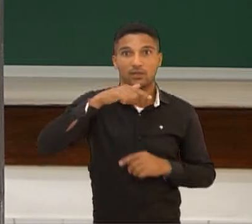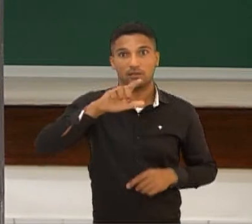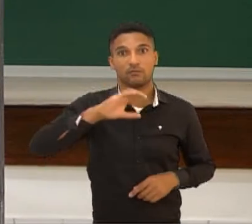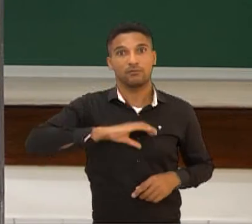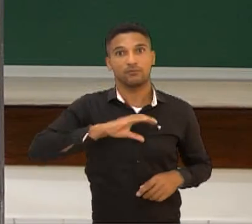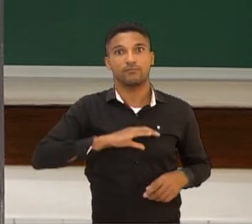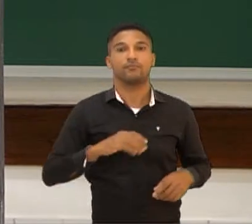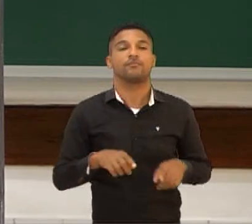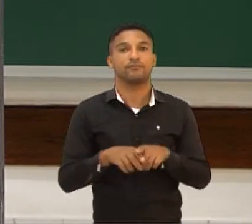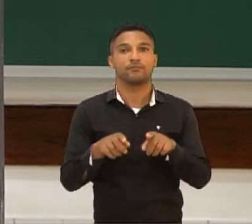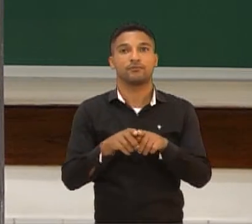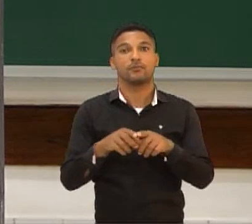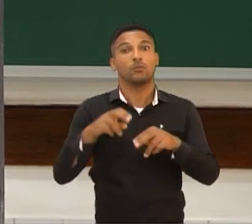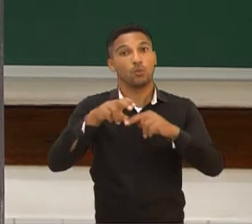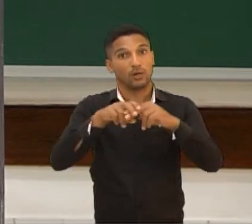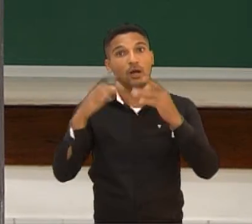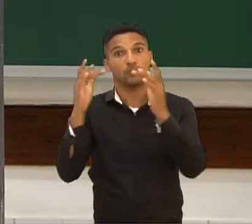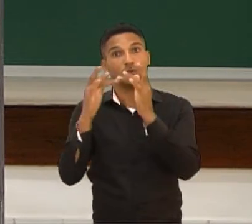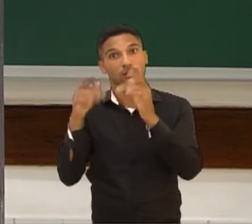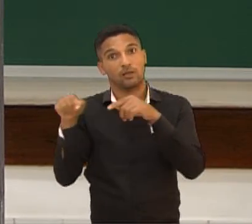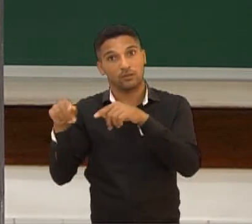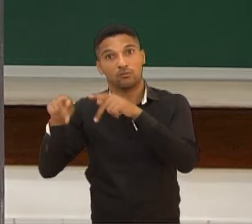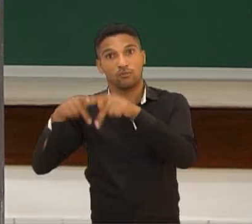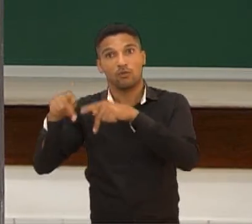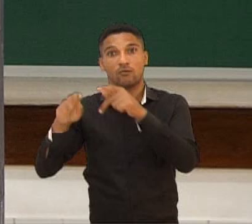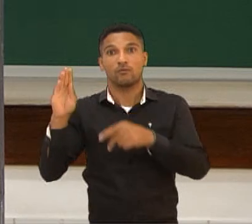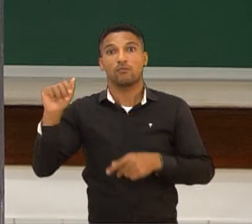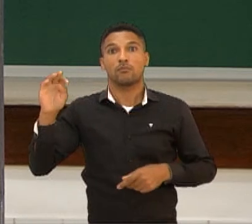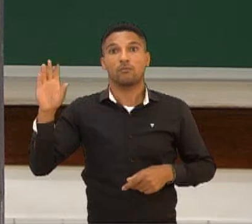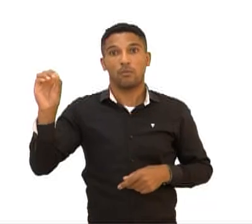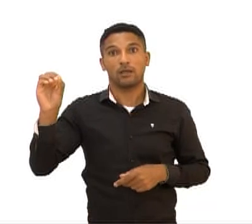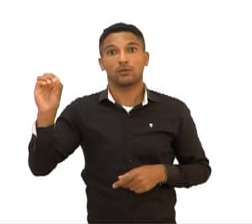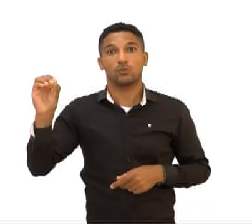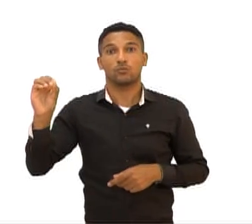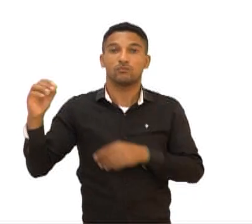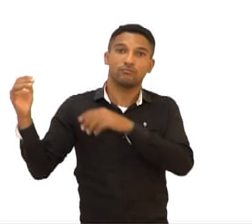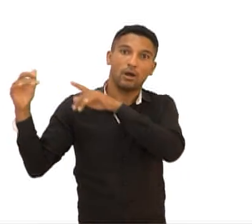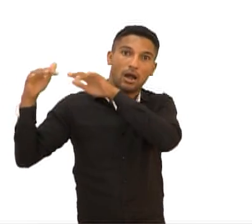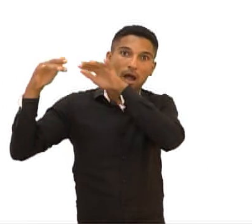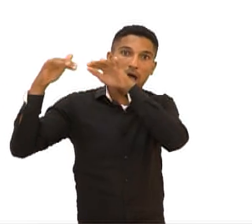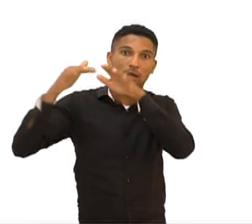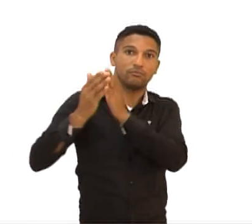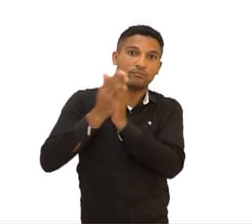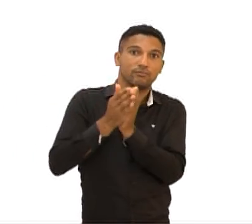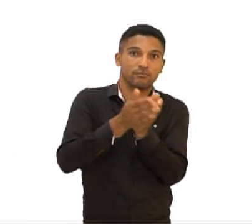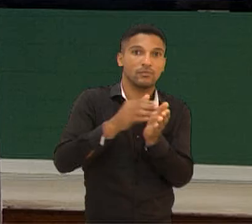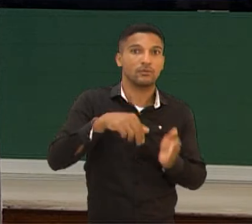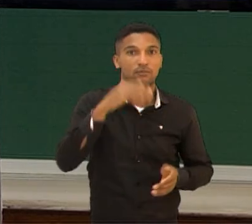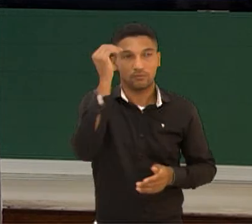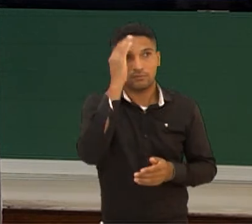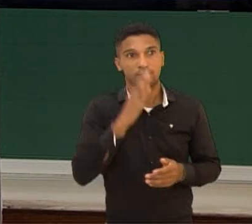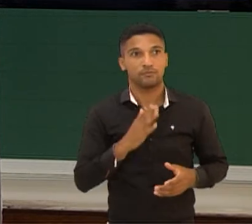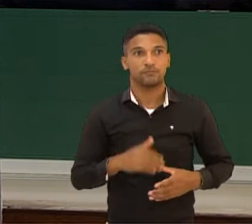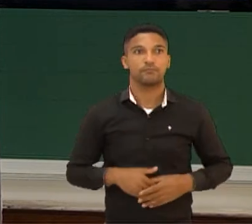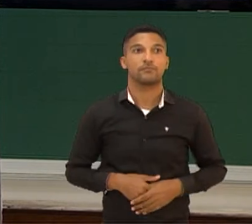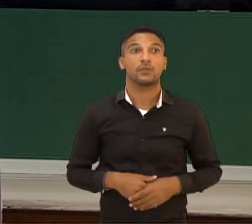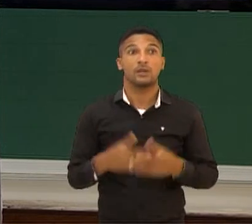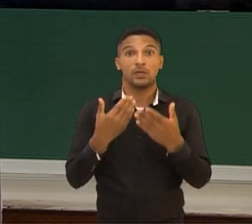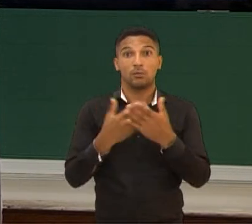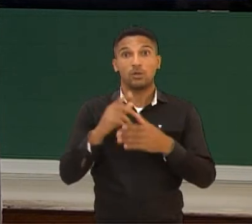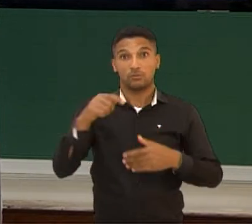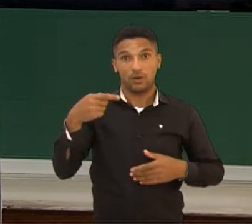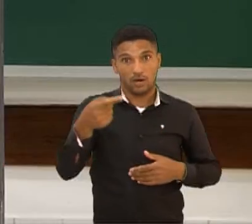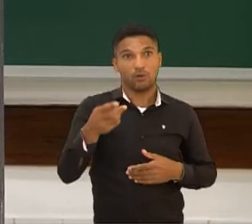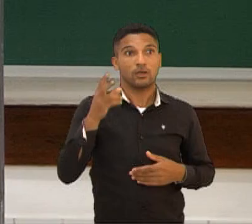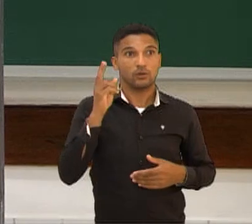bantus. E na nossa próxima aula, nós vamos continuar falando sobre as formações políticas